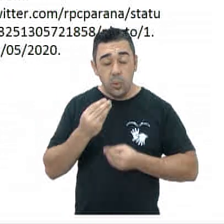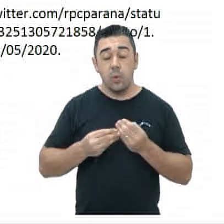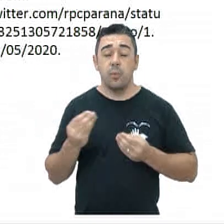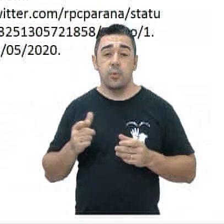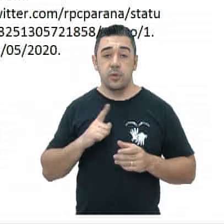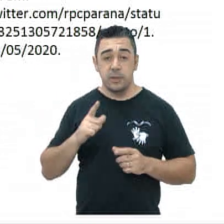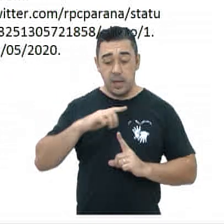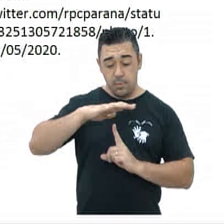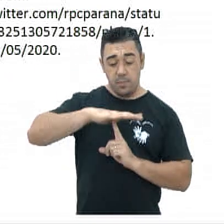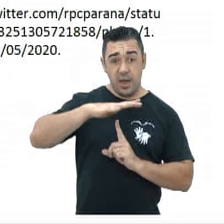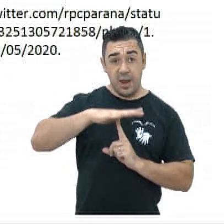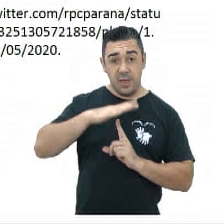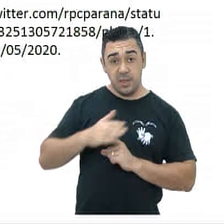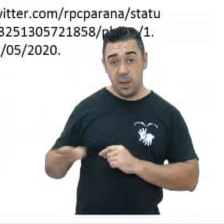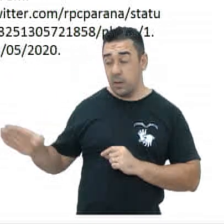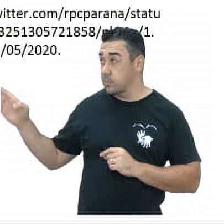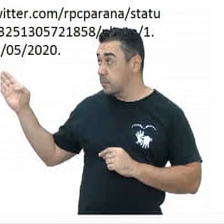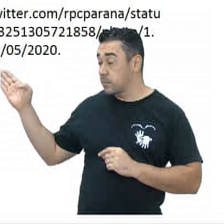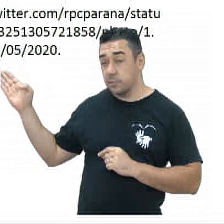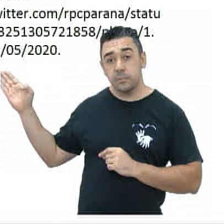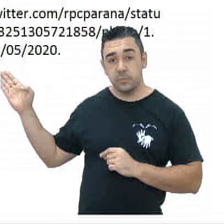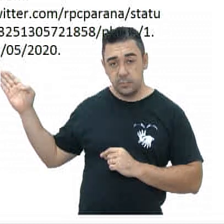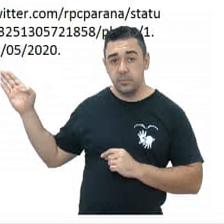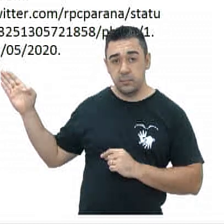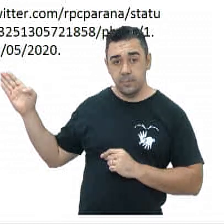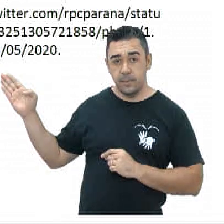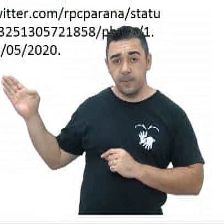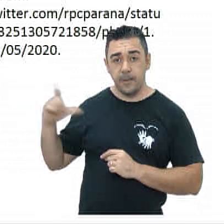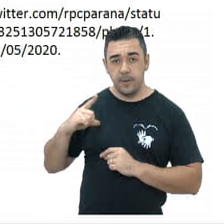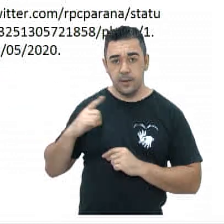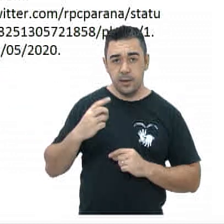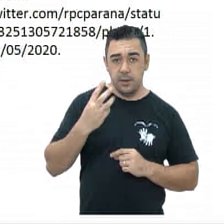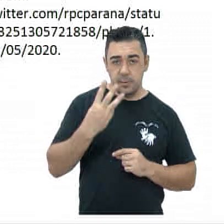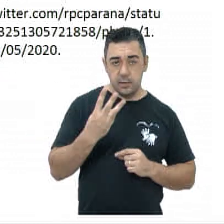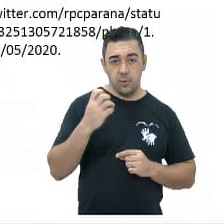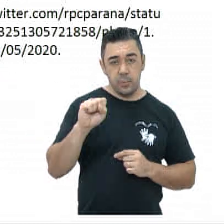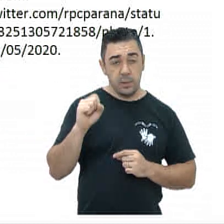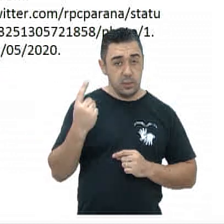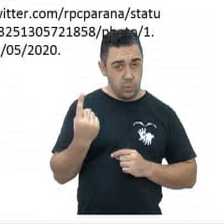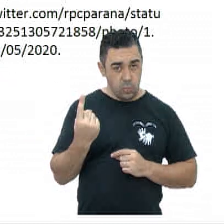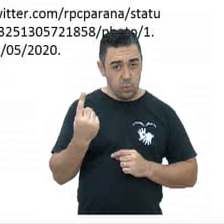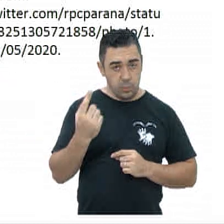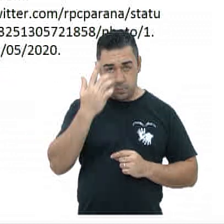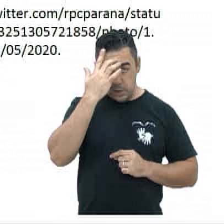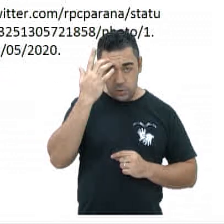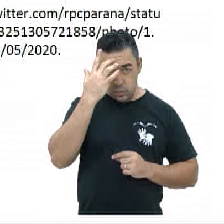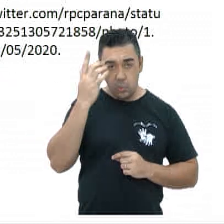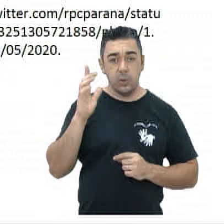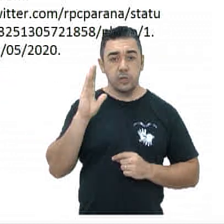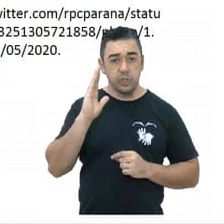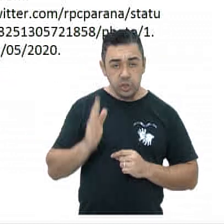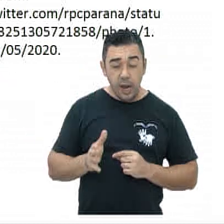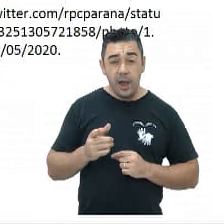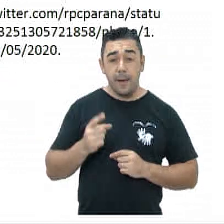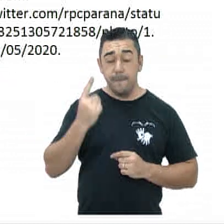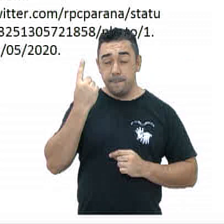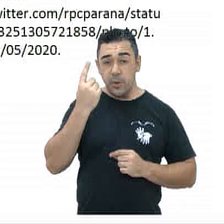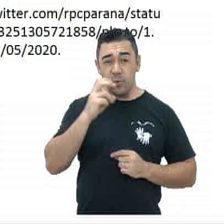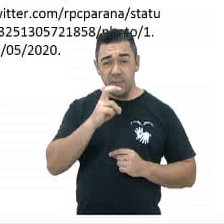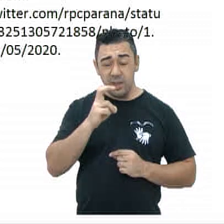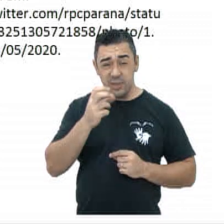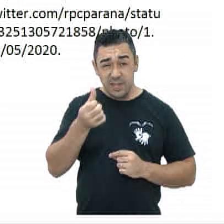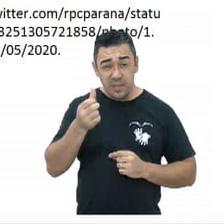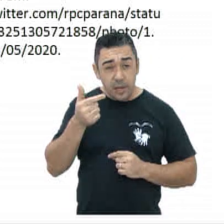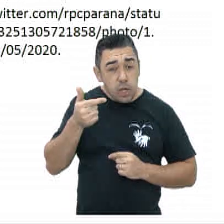quadro no Paraná, tá? Então a gente tem 381 suspeitos, né? Confirmados